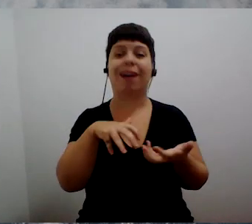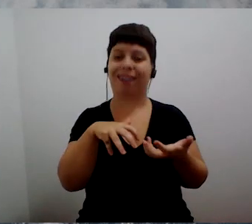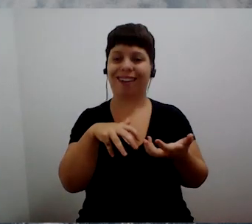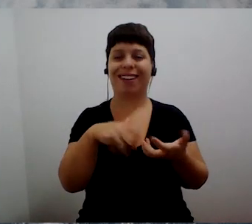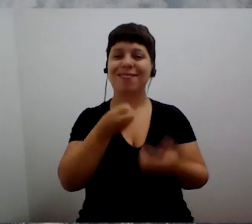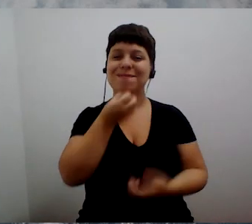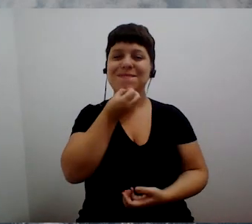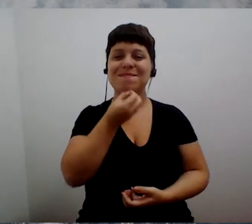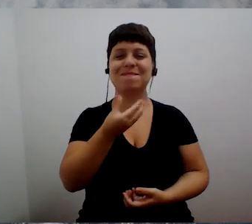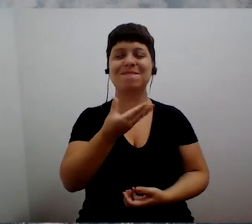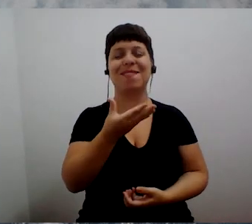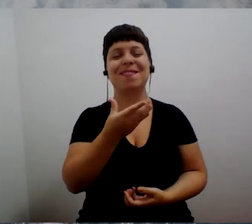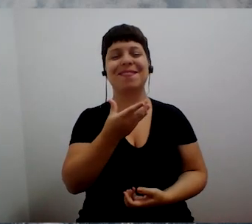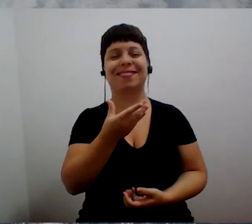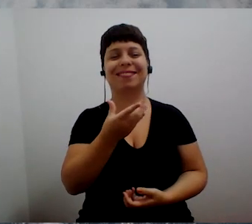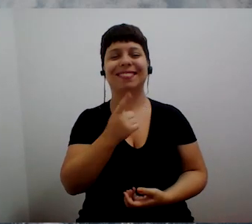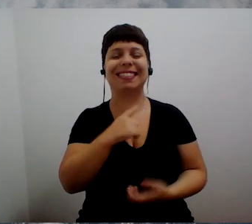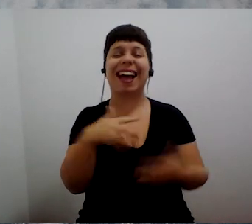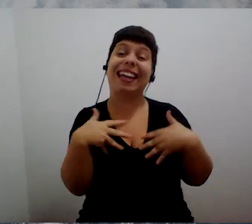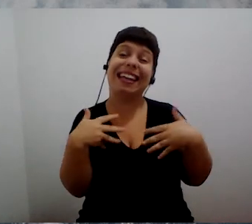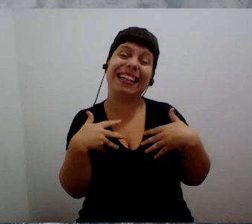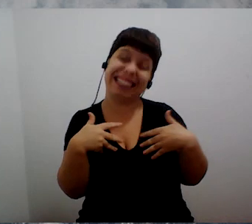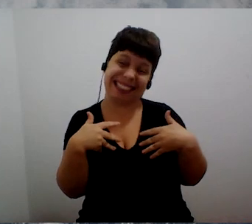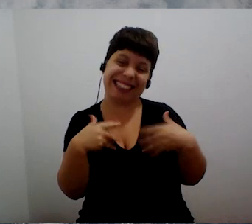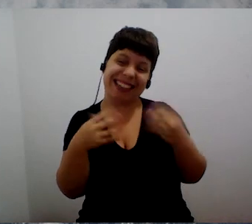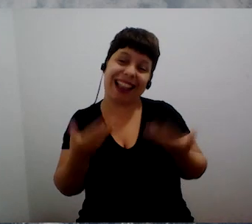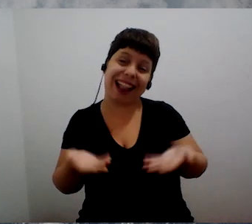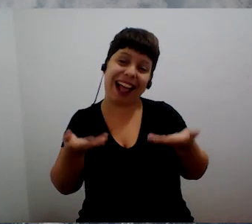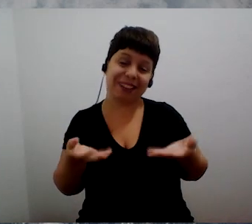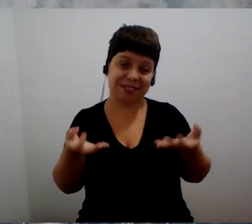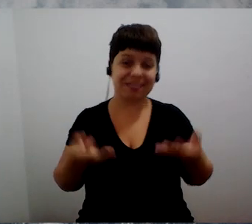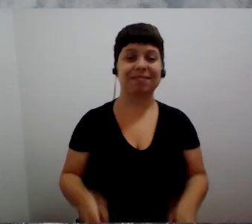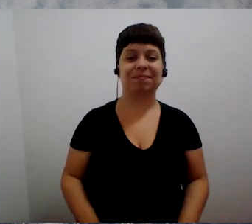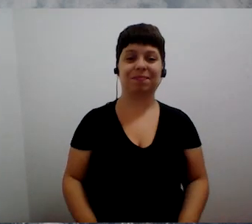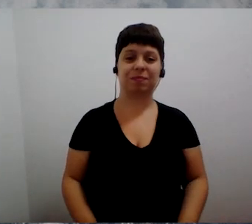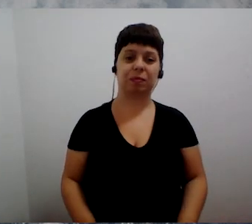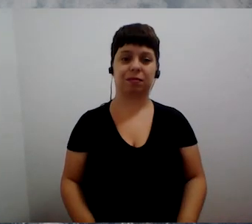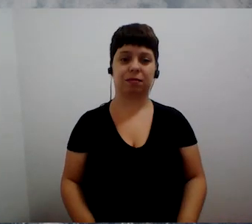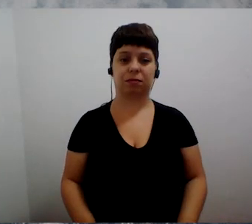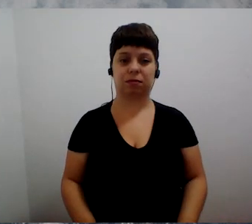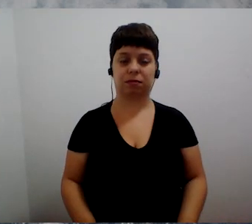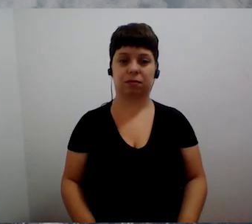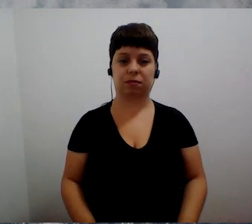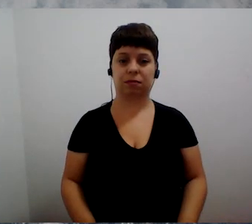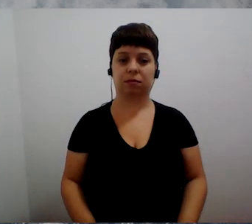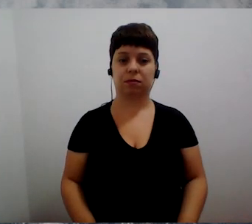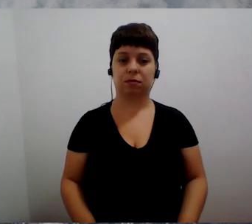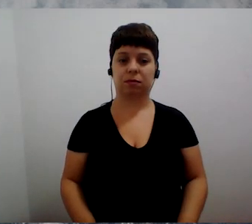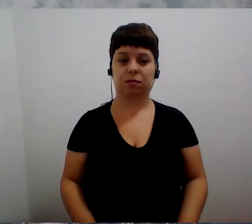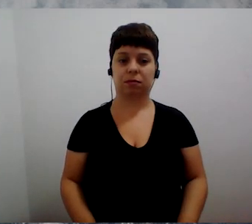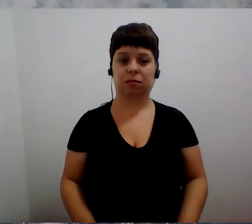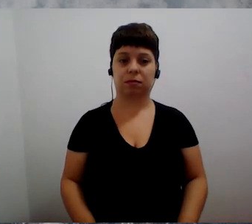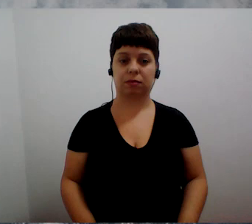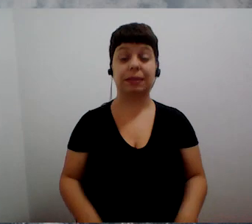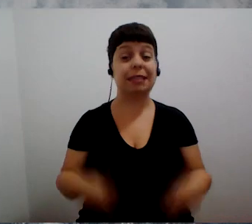Nesses tempos tão caóticos e difíceis que a gente está passando, é sempre bom ter um pedacinho de alegria